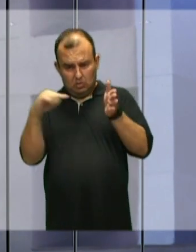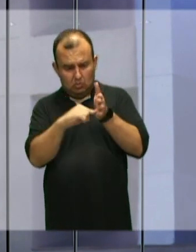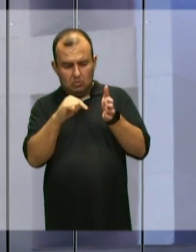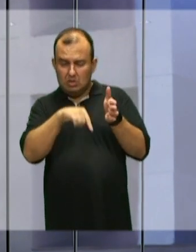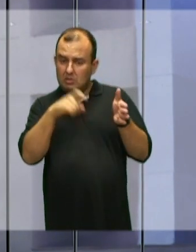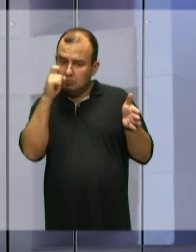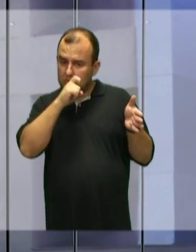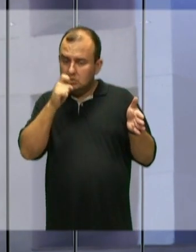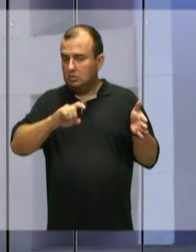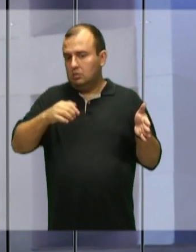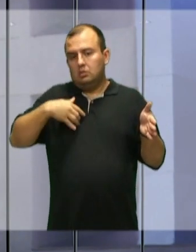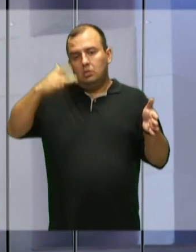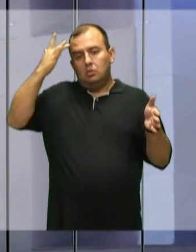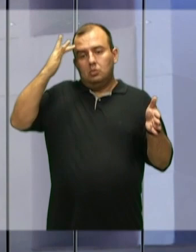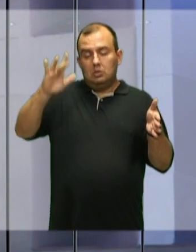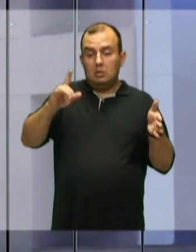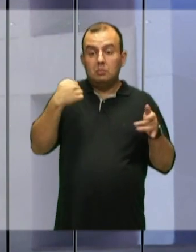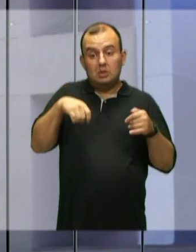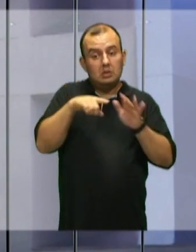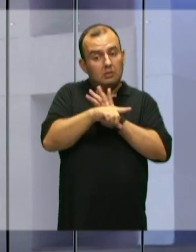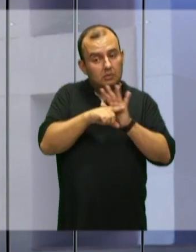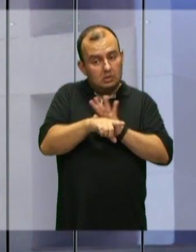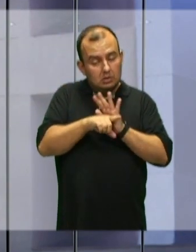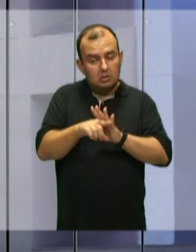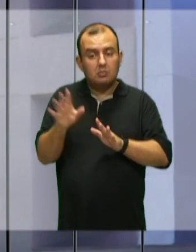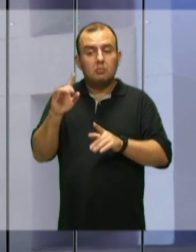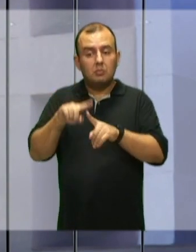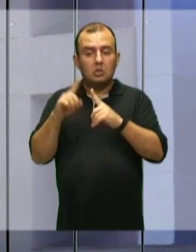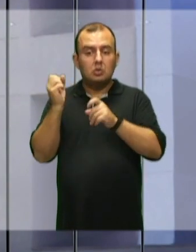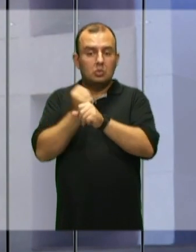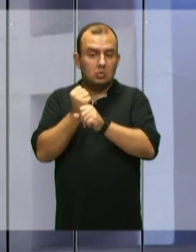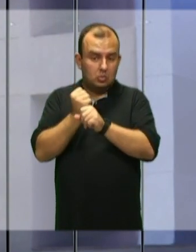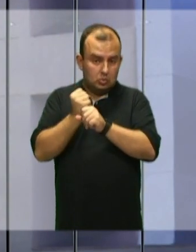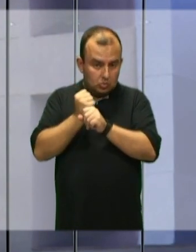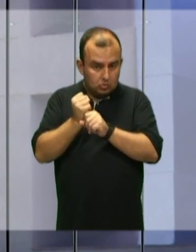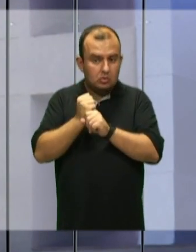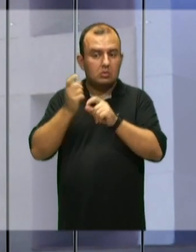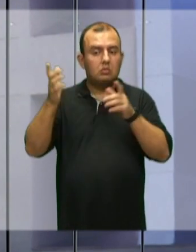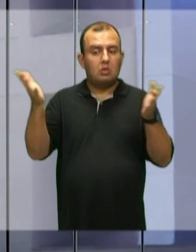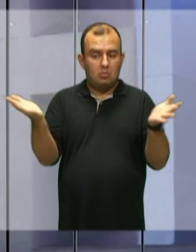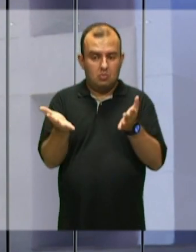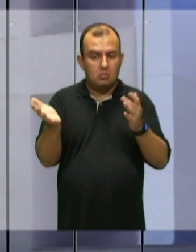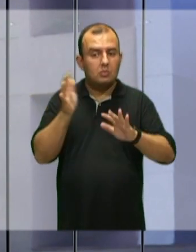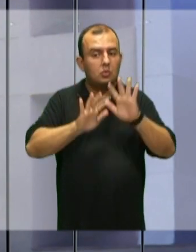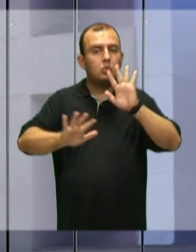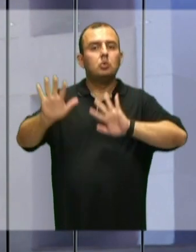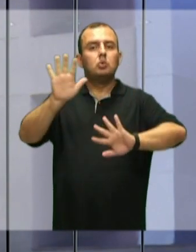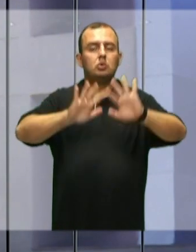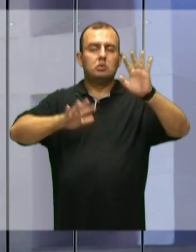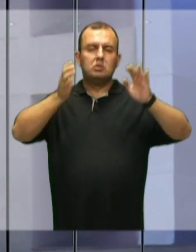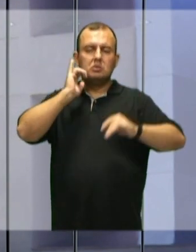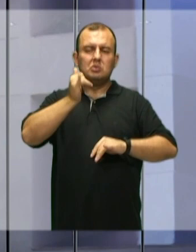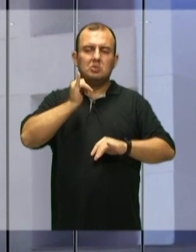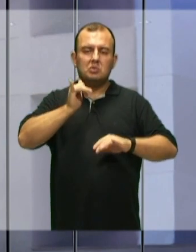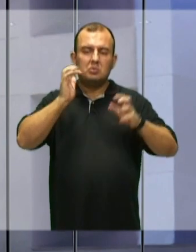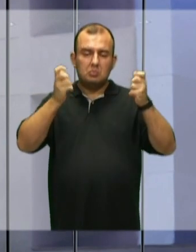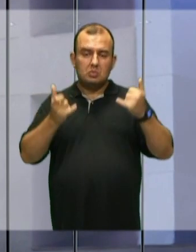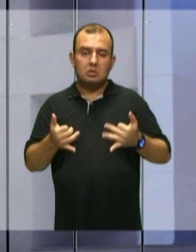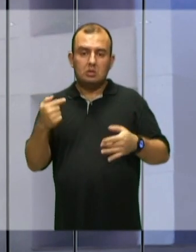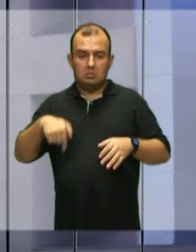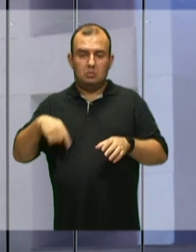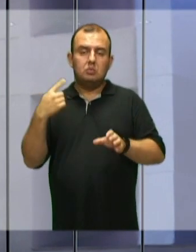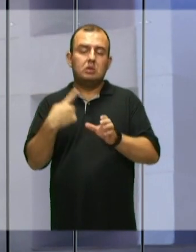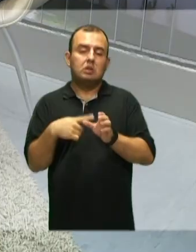denúncia se investiga mas é um ano que as pessoas devem tomar um pouco mais de cuidado com as narrativas que vem se apresentando nós estamos numa